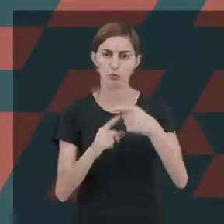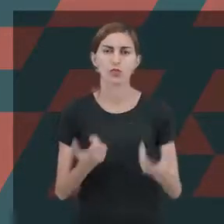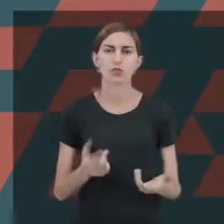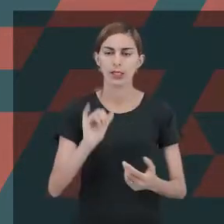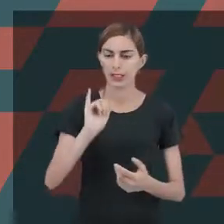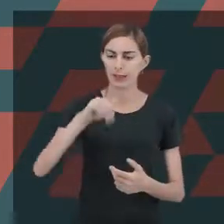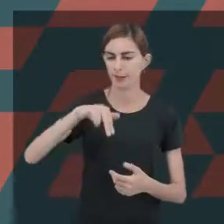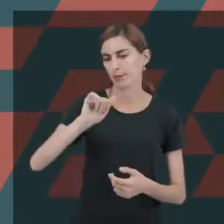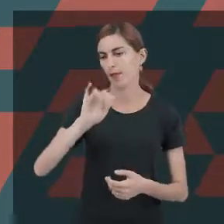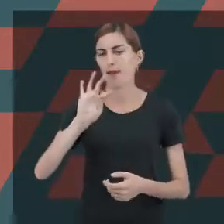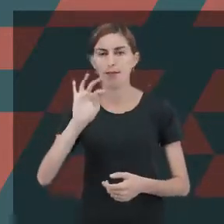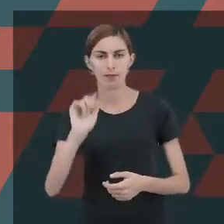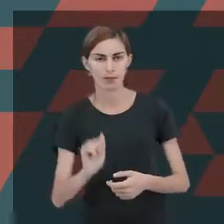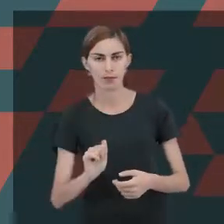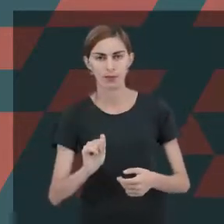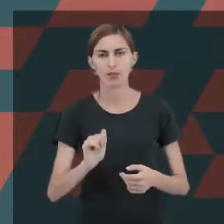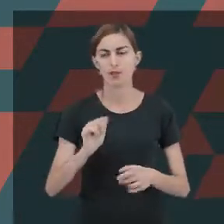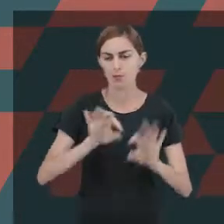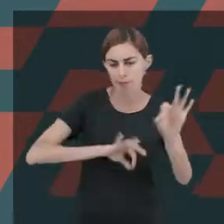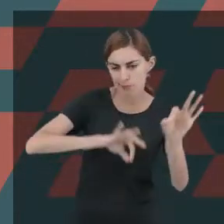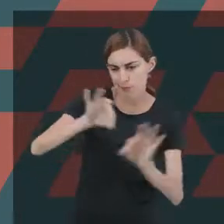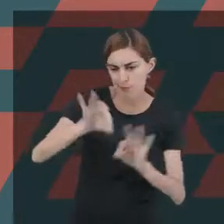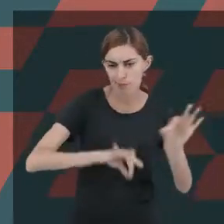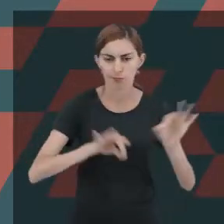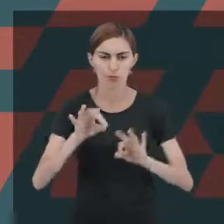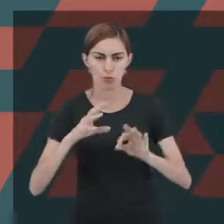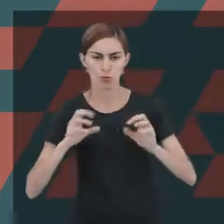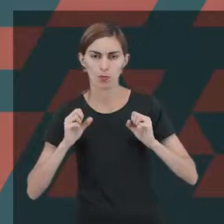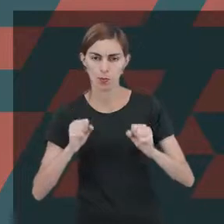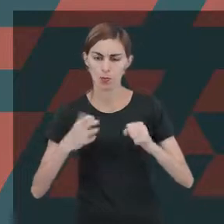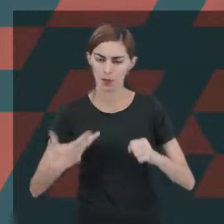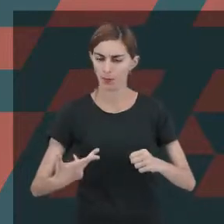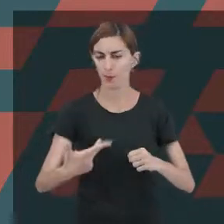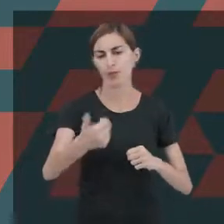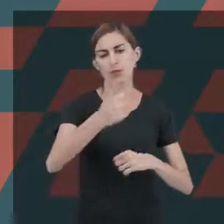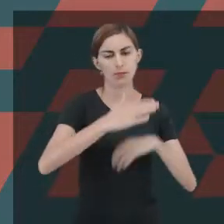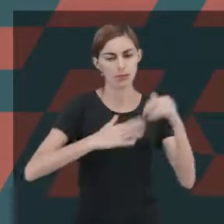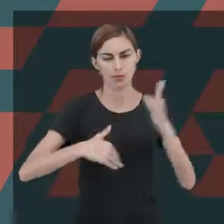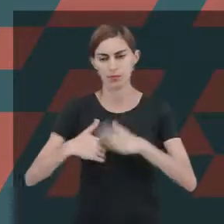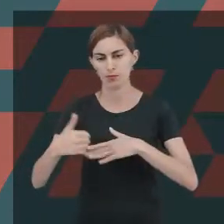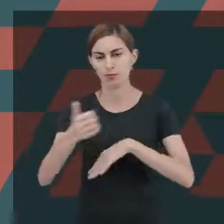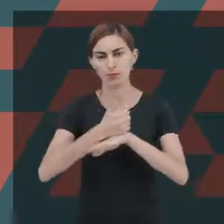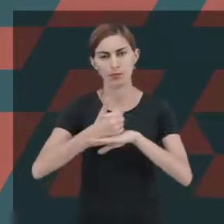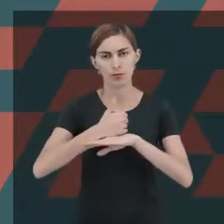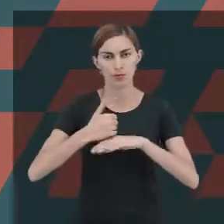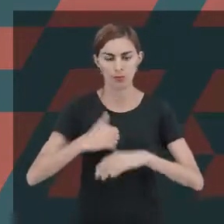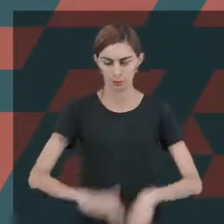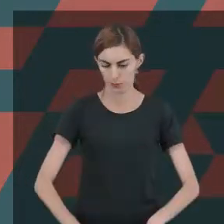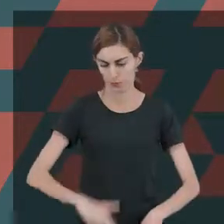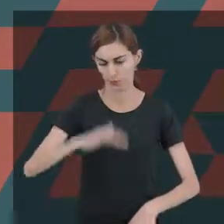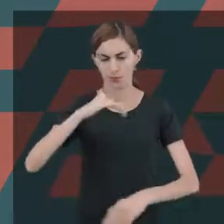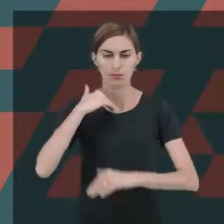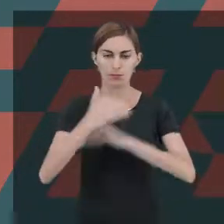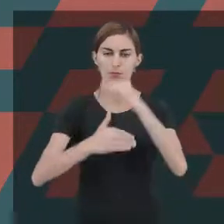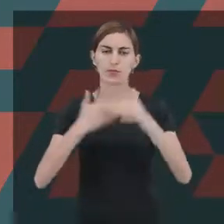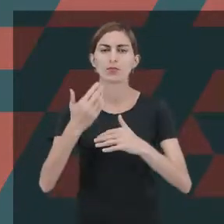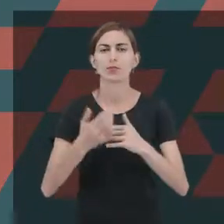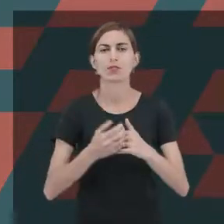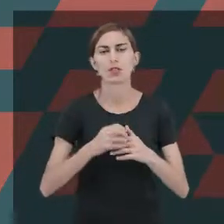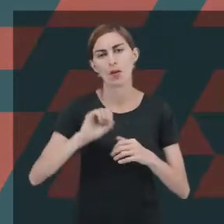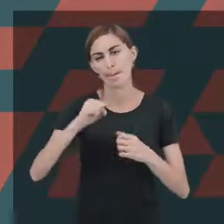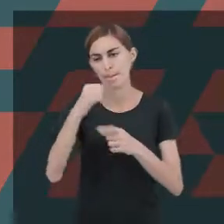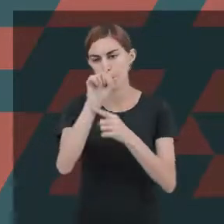forma inata, elaborar as nossas potencialidades e desenvolver as nossas capacidades, sejam